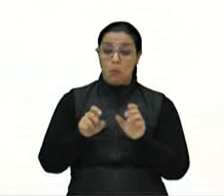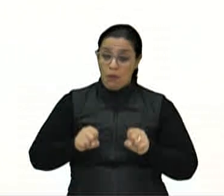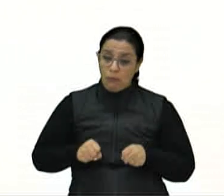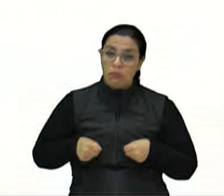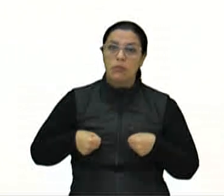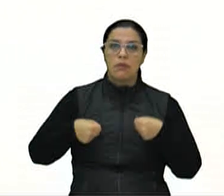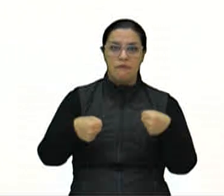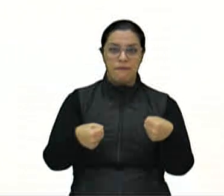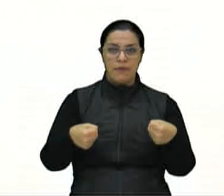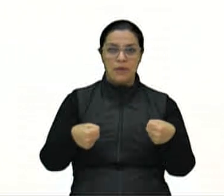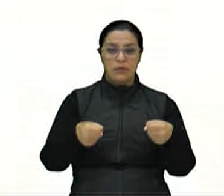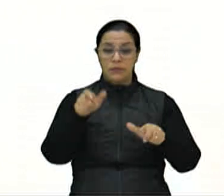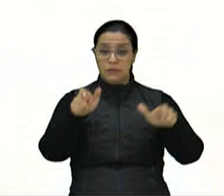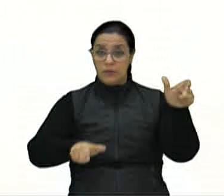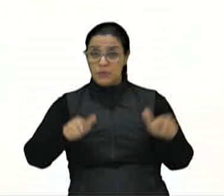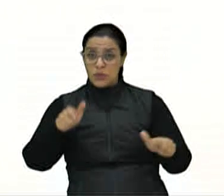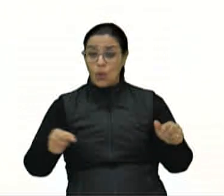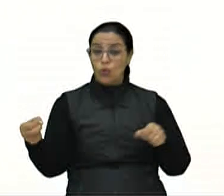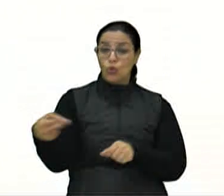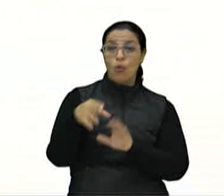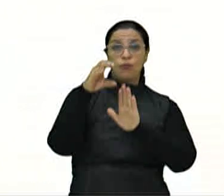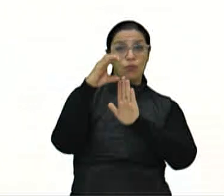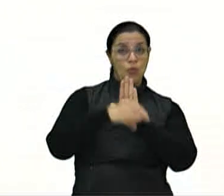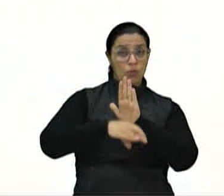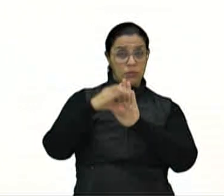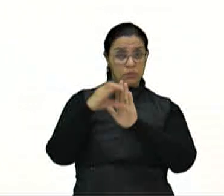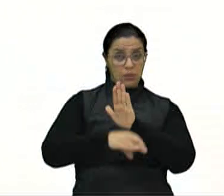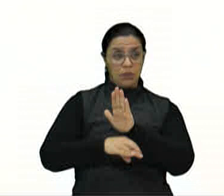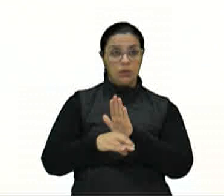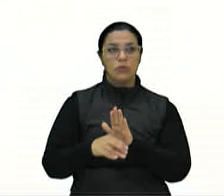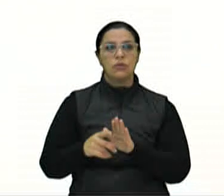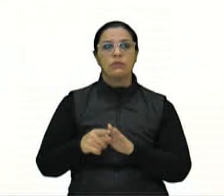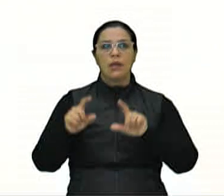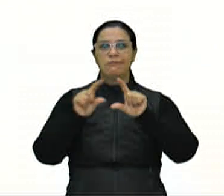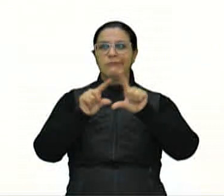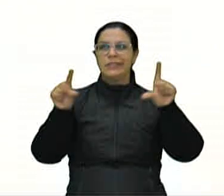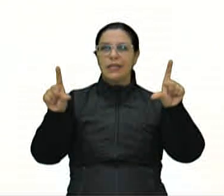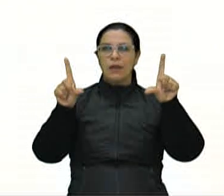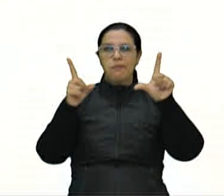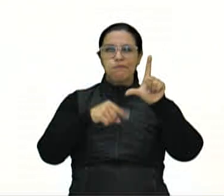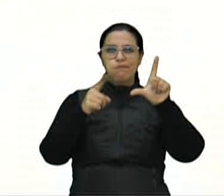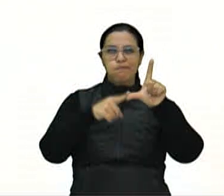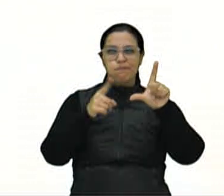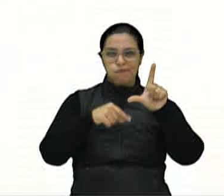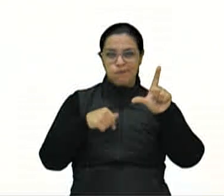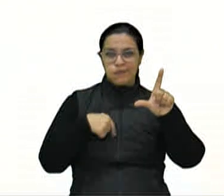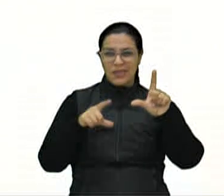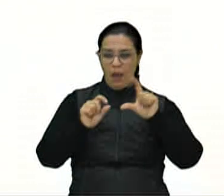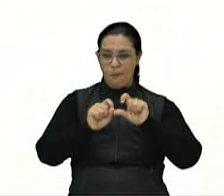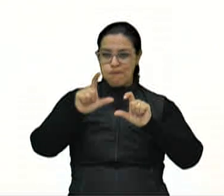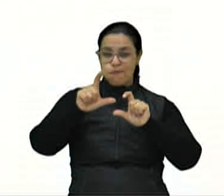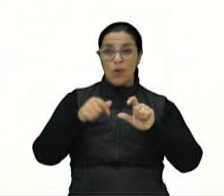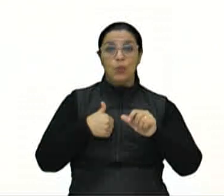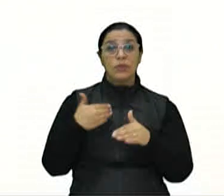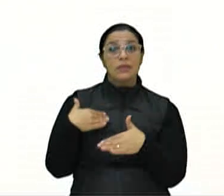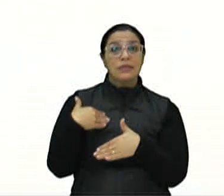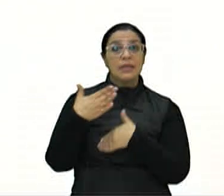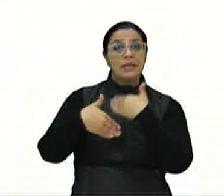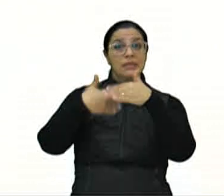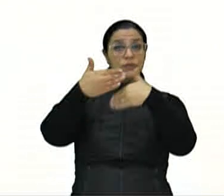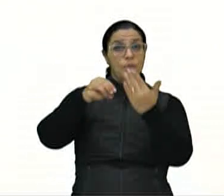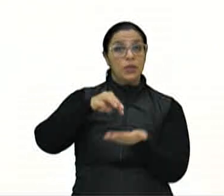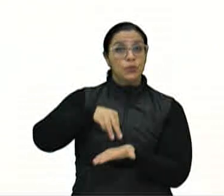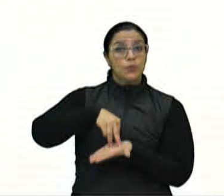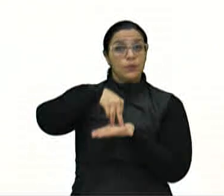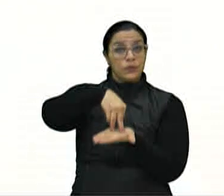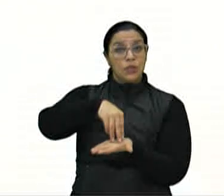defesa pública de um novo conceito, está em letras garrafais, o desenvolvimento sustentável. Guarda isso também, anote